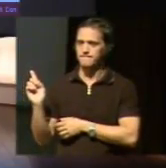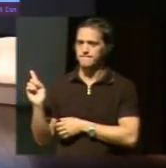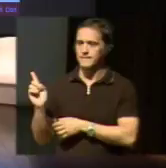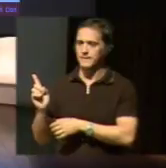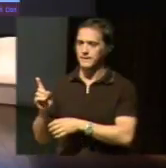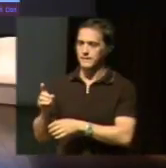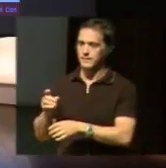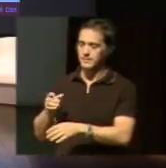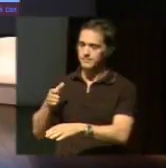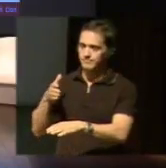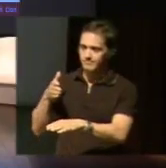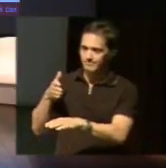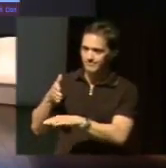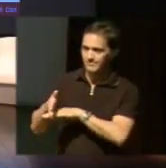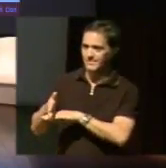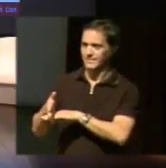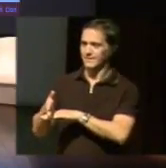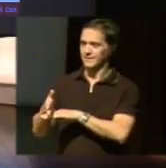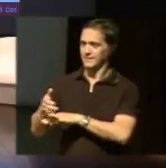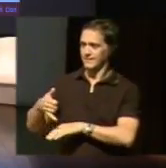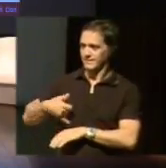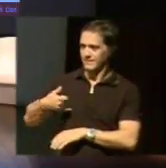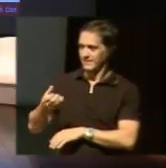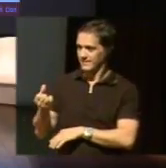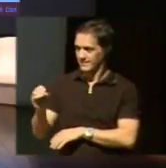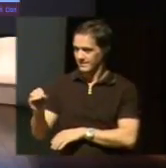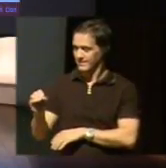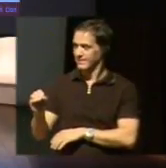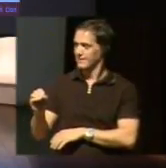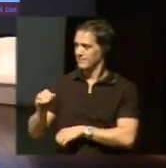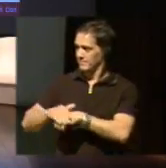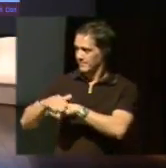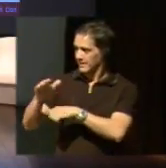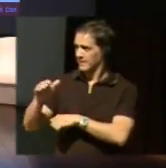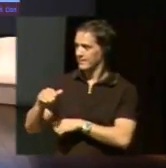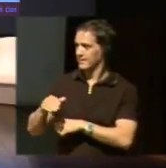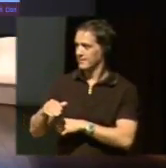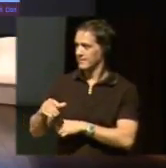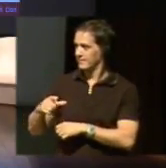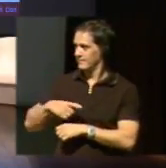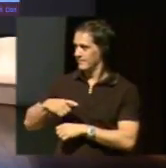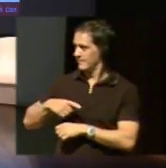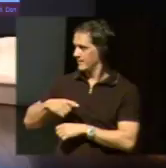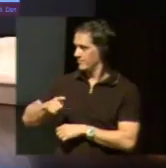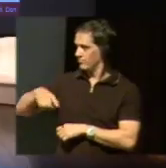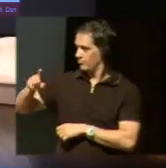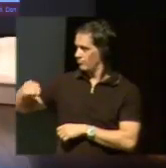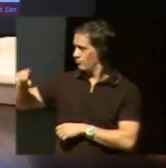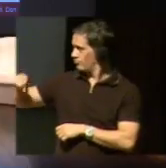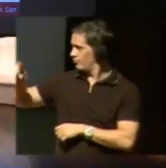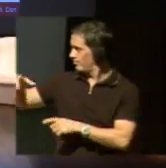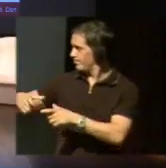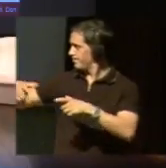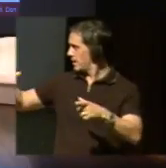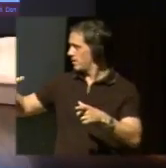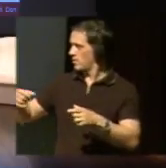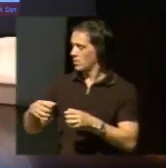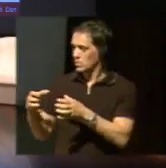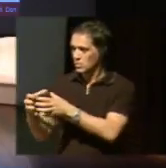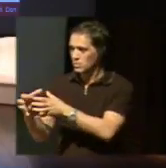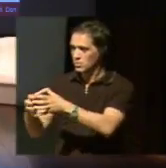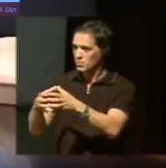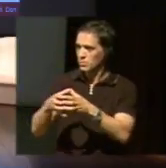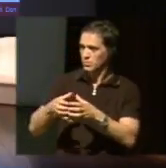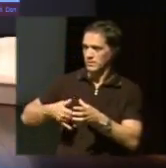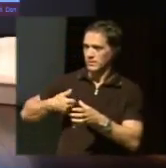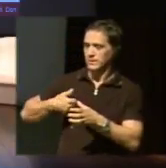entram na faixa etária das pessoas de mais de 60 anos. E por isso nós temos essas taxas elevadas de crescimento nesses grupos de